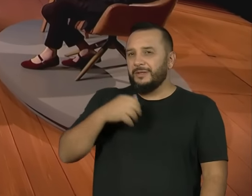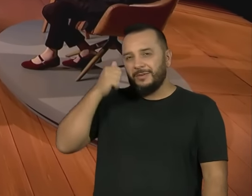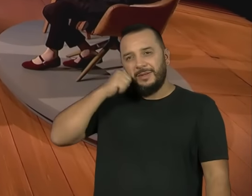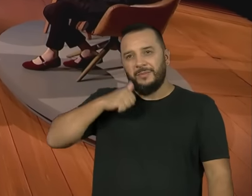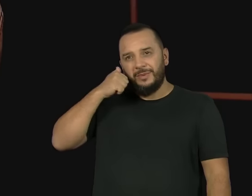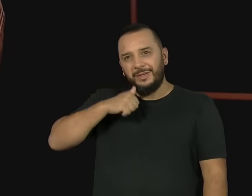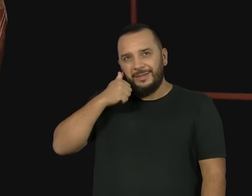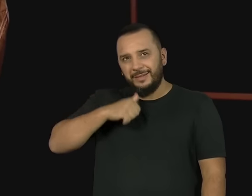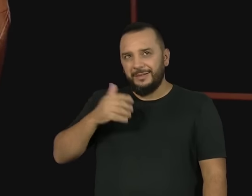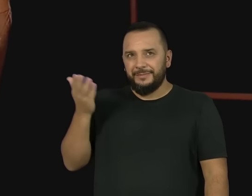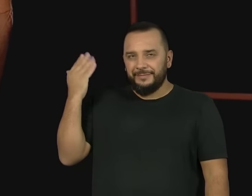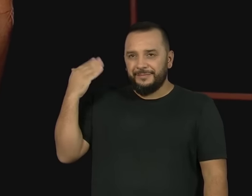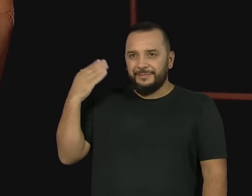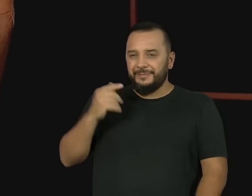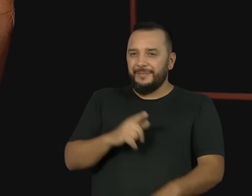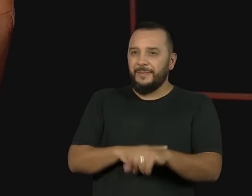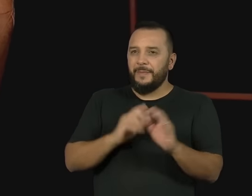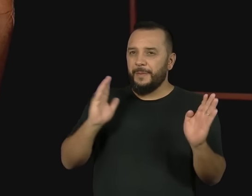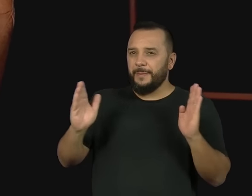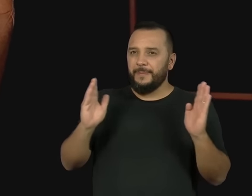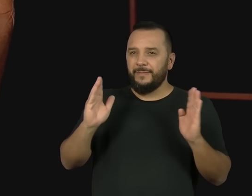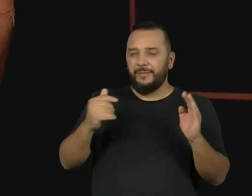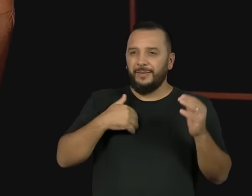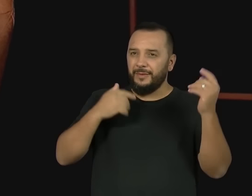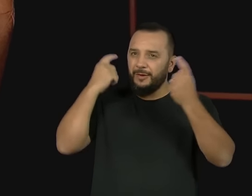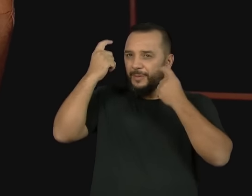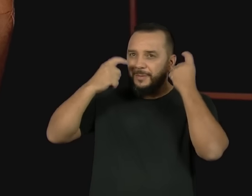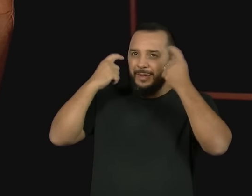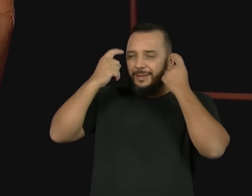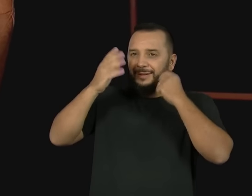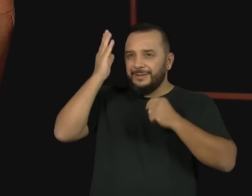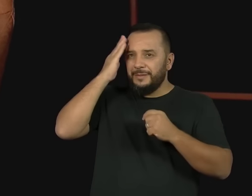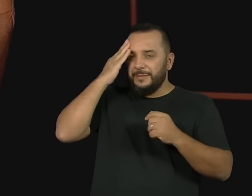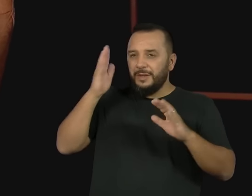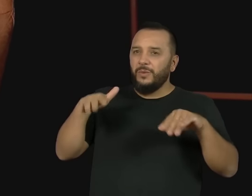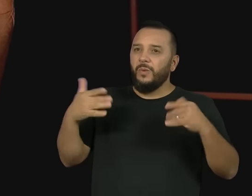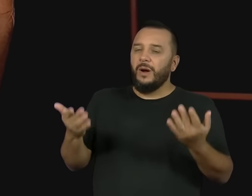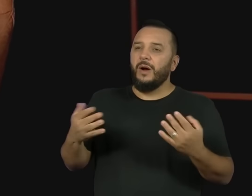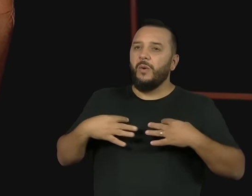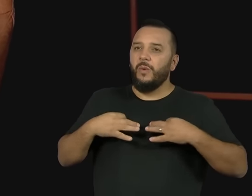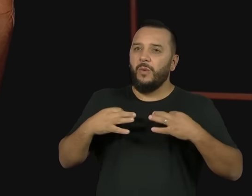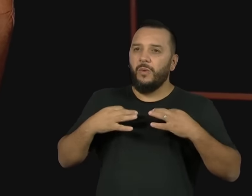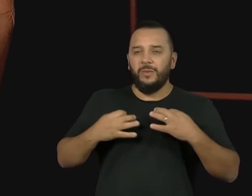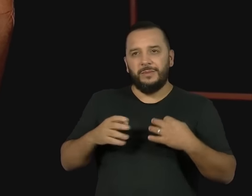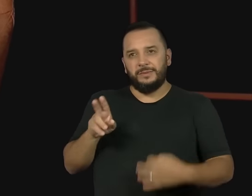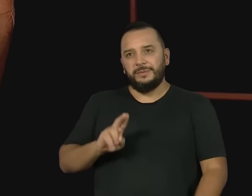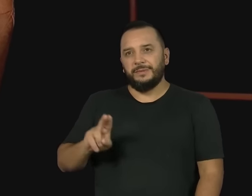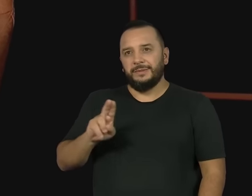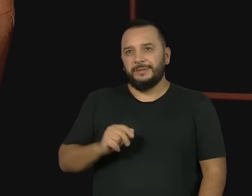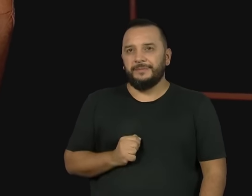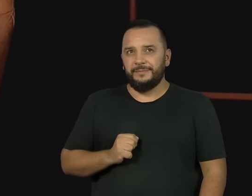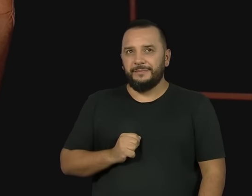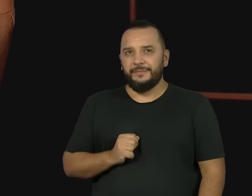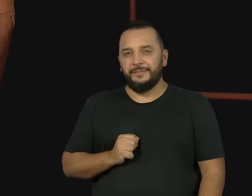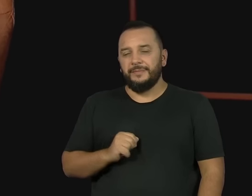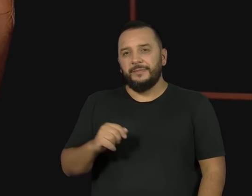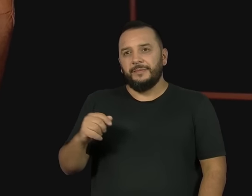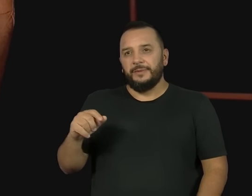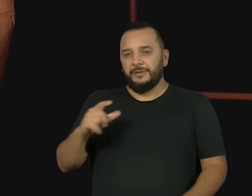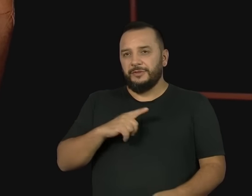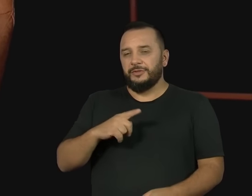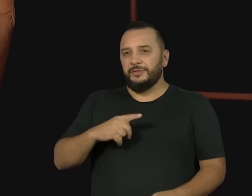época. Elas estavam preocupadas em saber que roupa elas iam usar para um coquetel